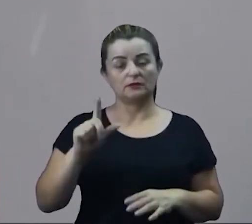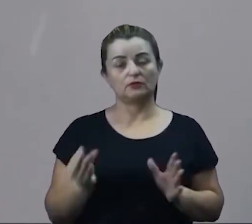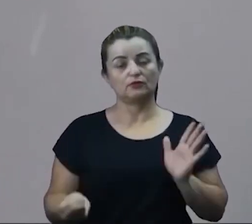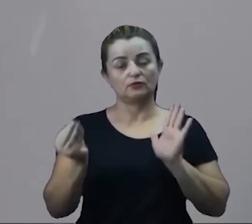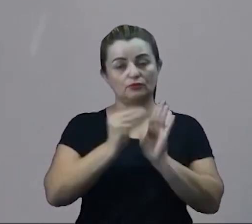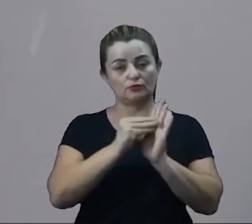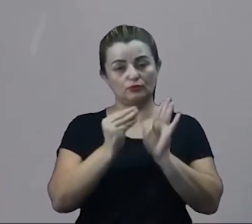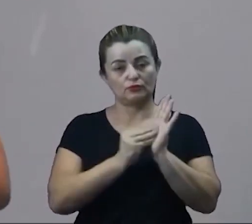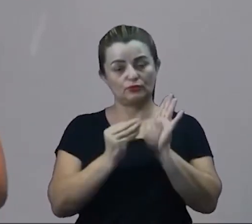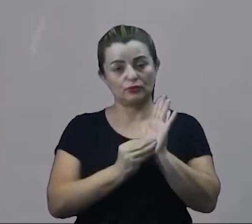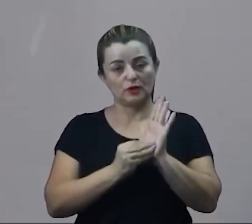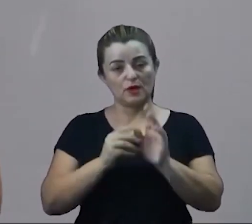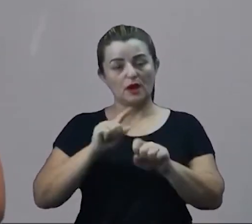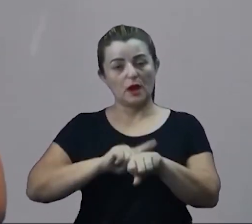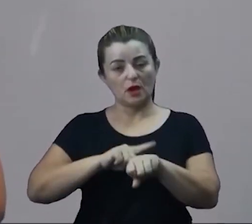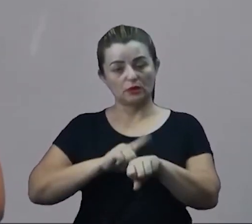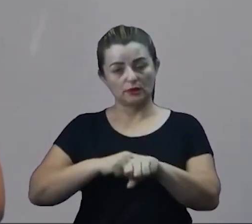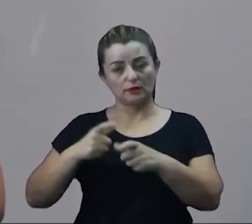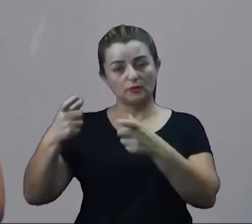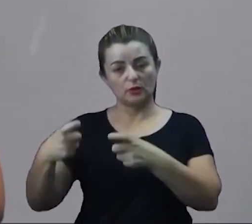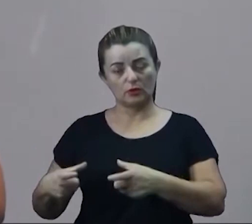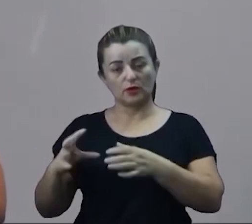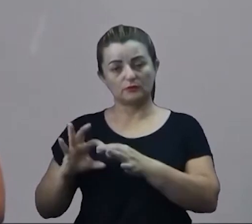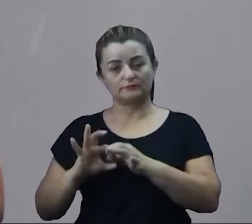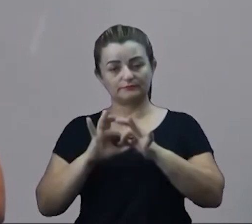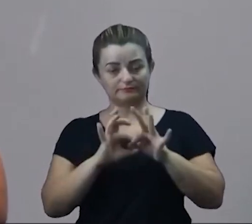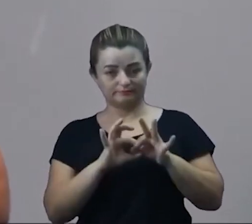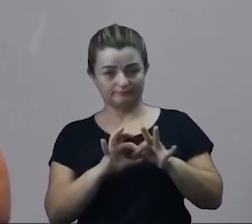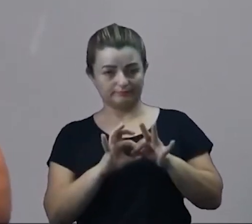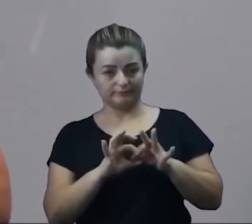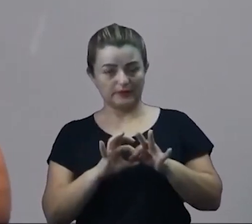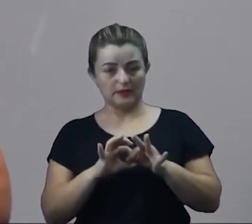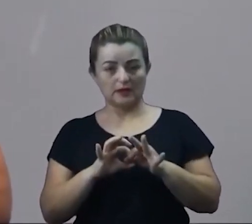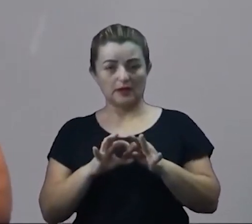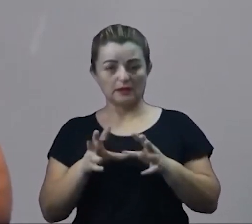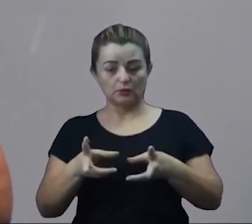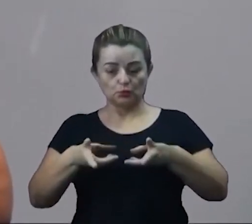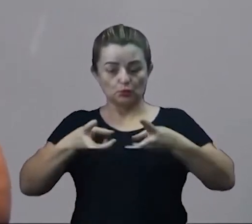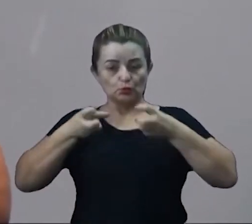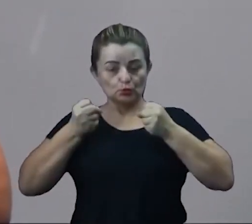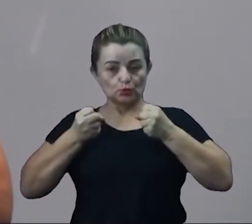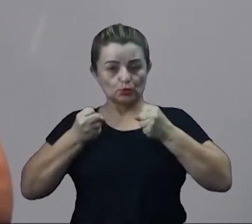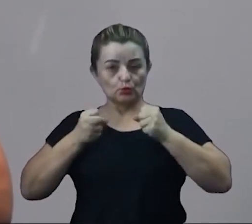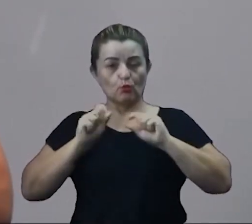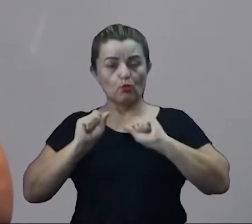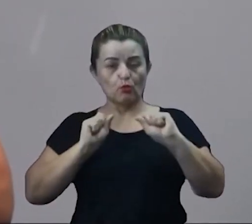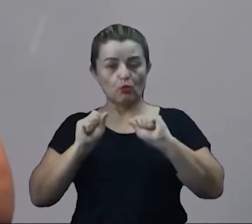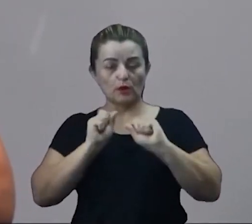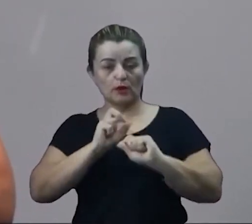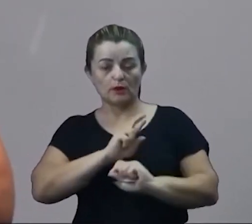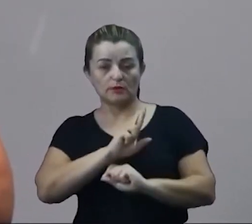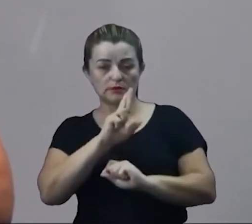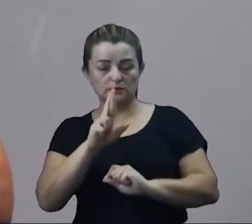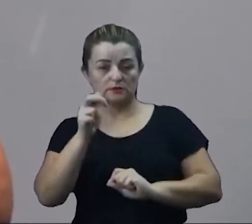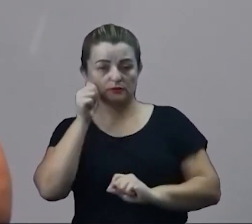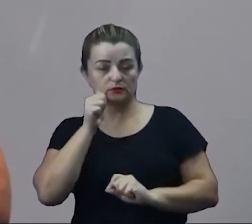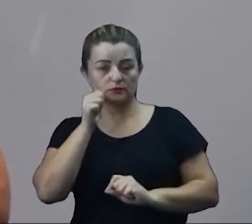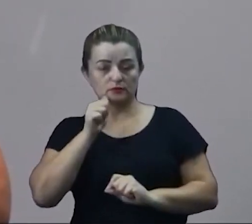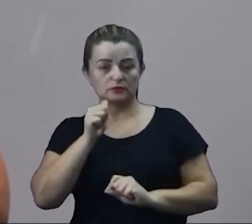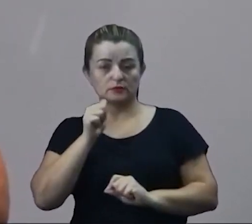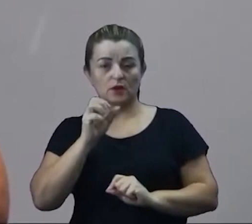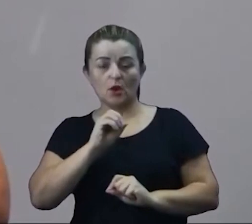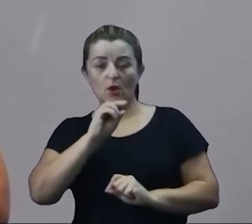registro condicionado ao tempo, ao lugar e ao contexto, acaba por capturar, né, as representações femininas ou